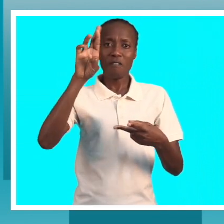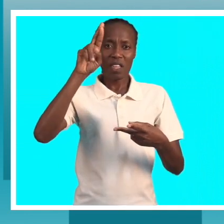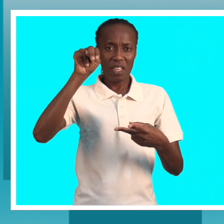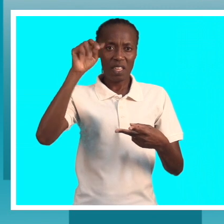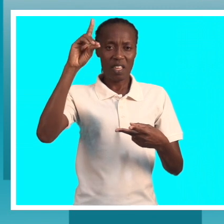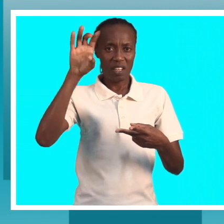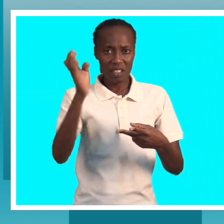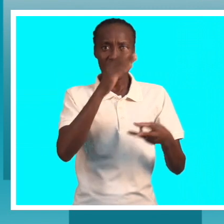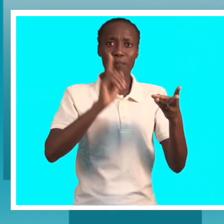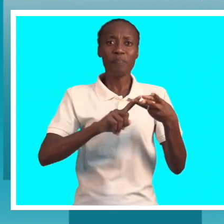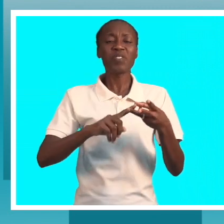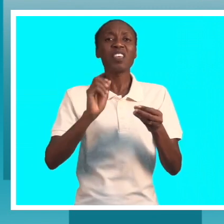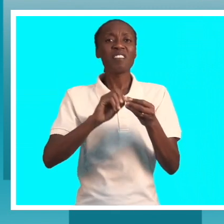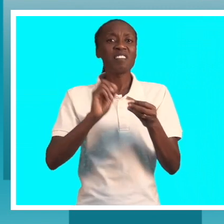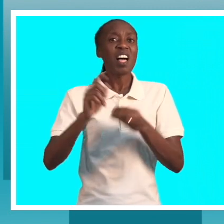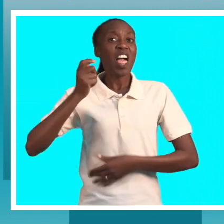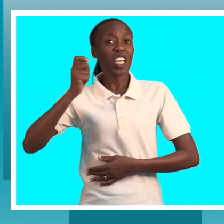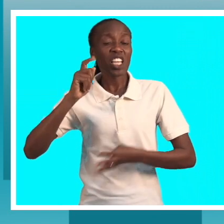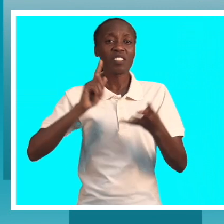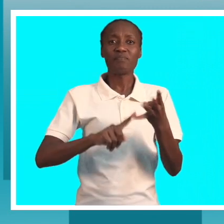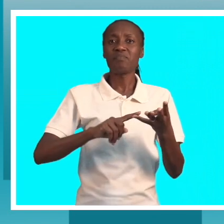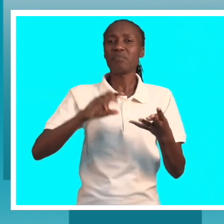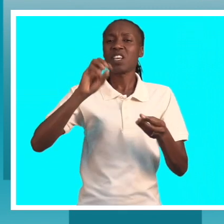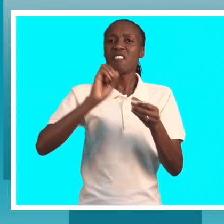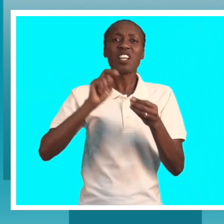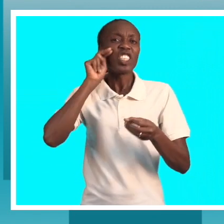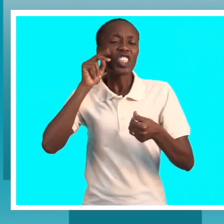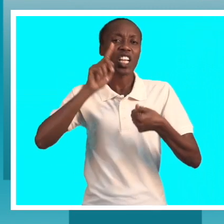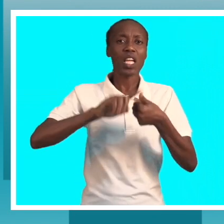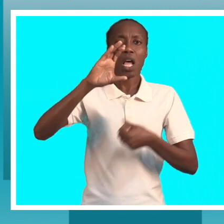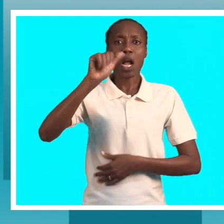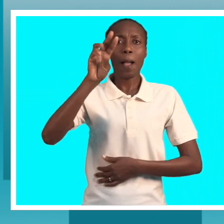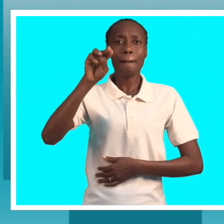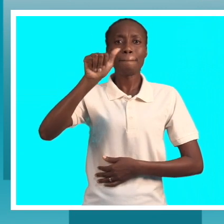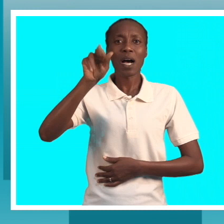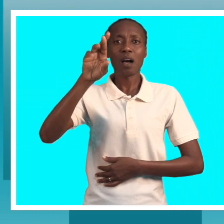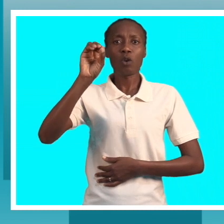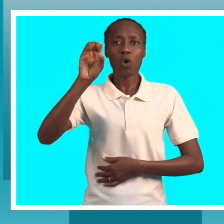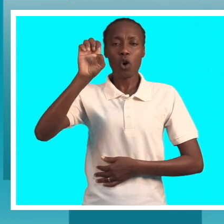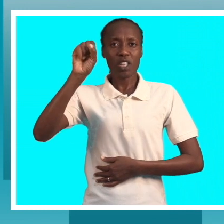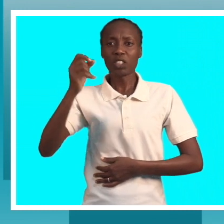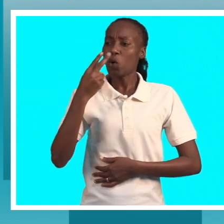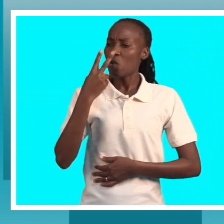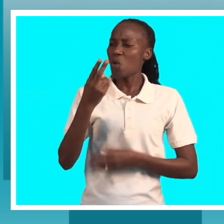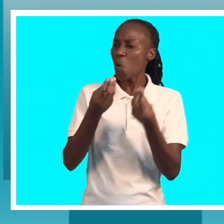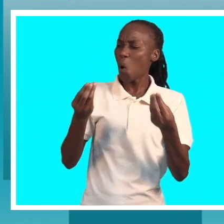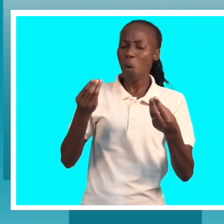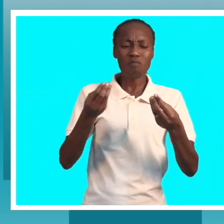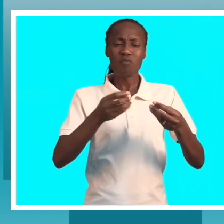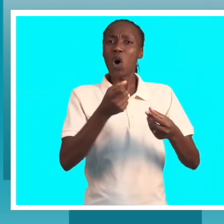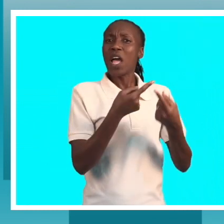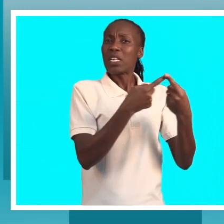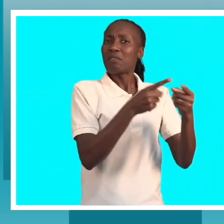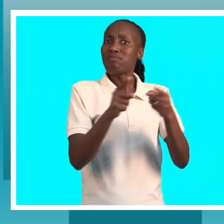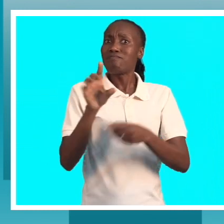Angola, Nigéria, dos Camarões. Como é que olha o grupo de Moçambique? Cabo Verde e Quênia, acho que é um